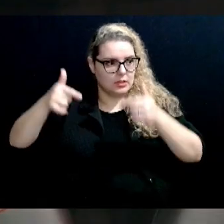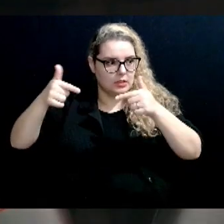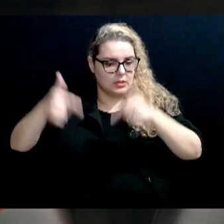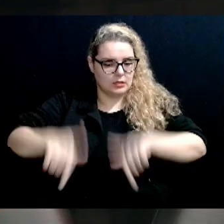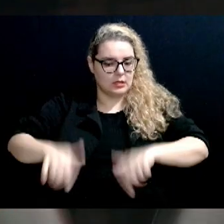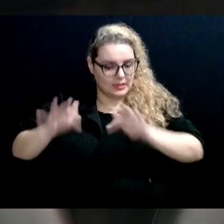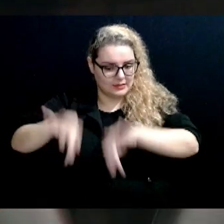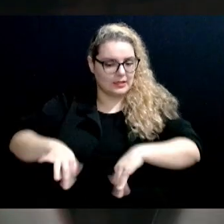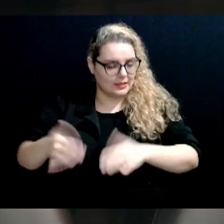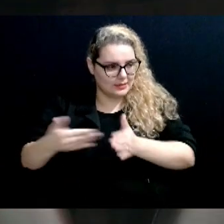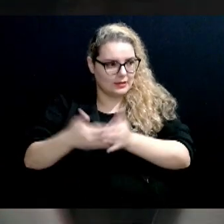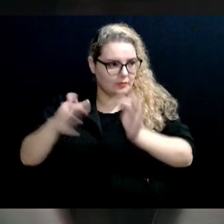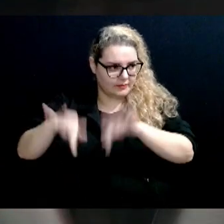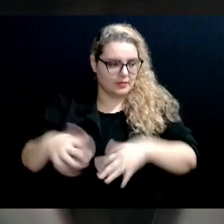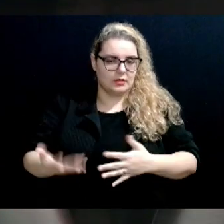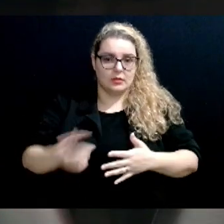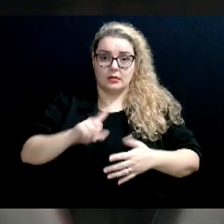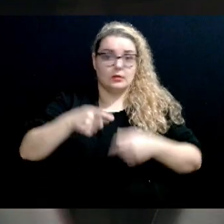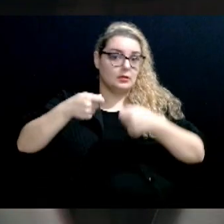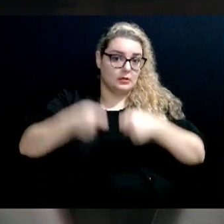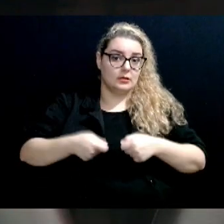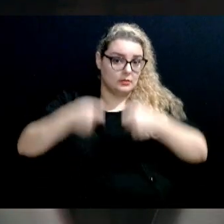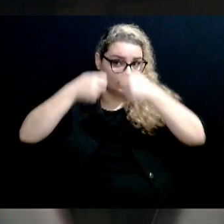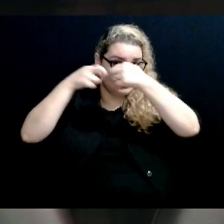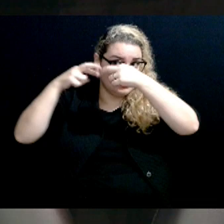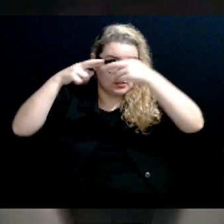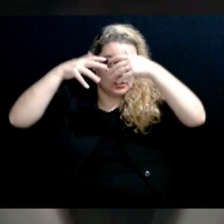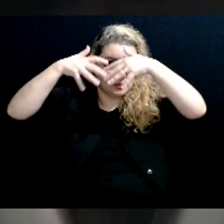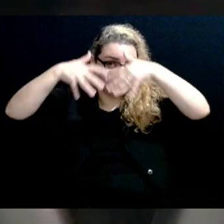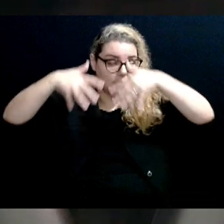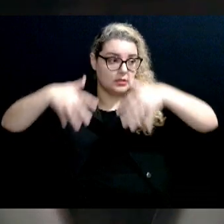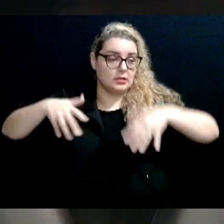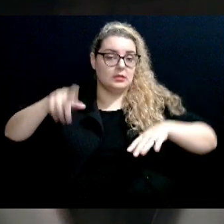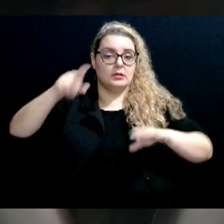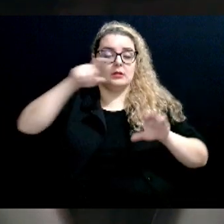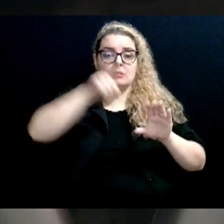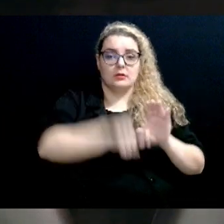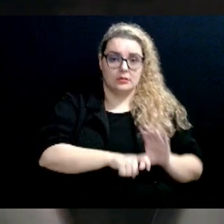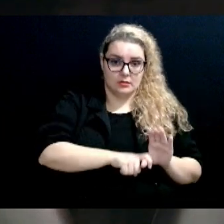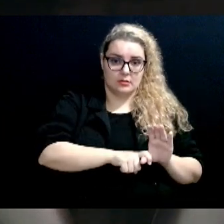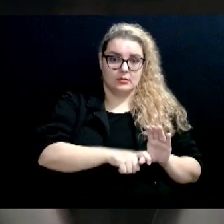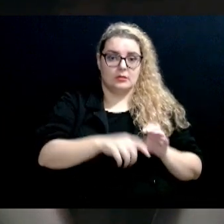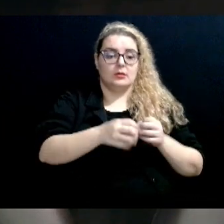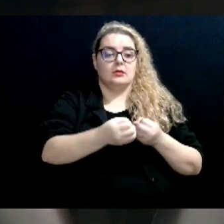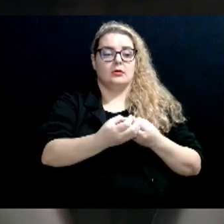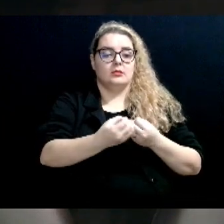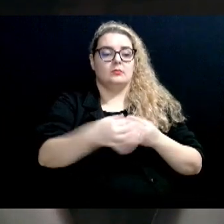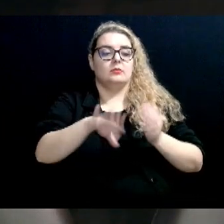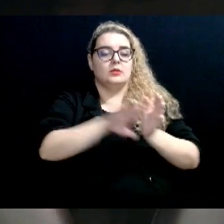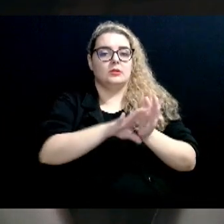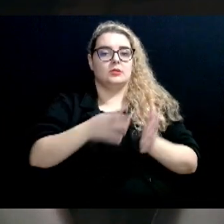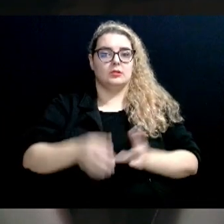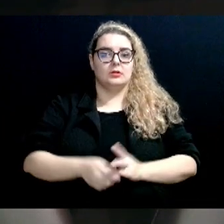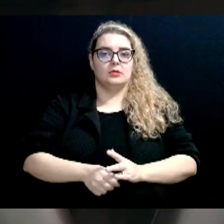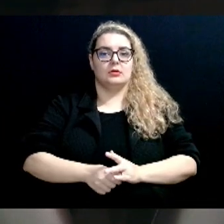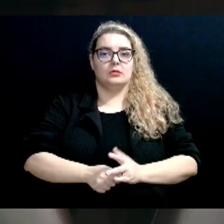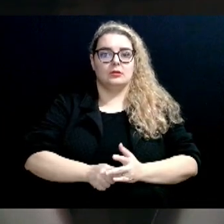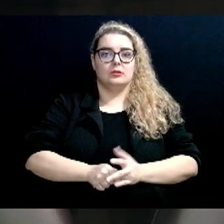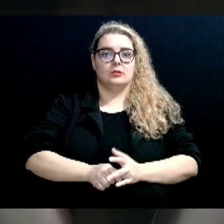essa rede neural, né? Você fica dependente de uma informação, né? Essa sua